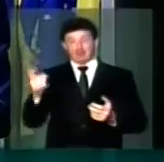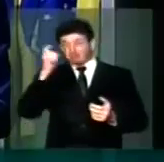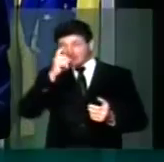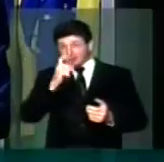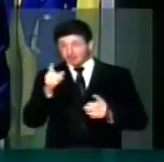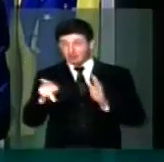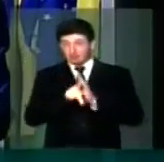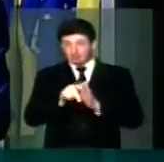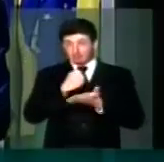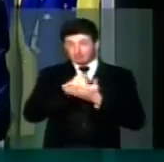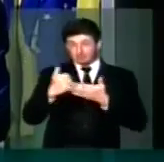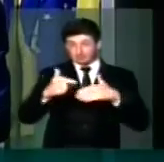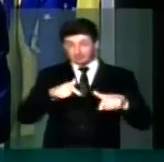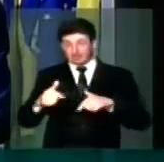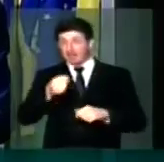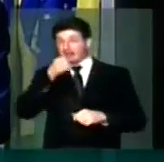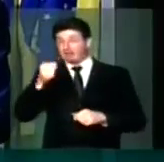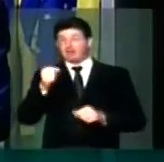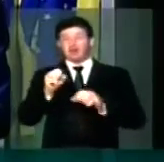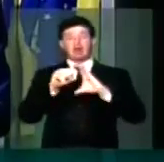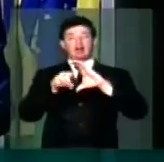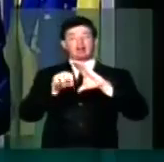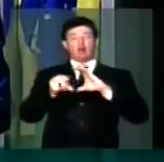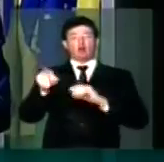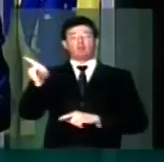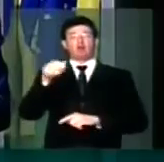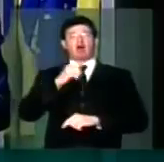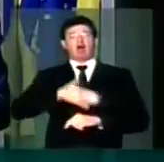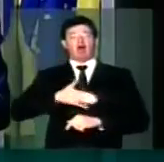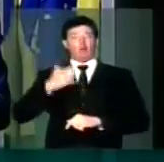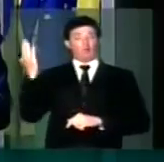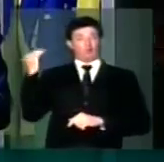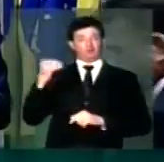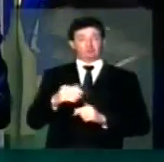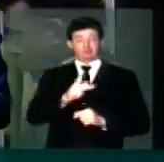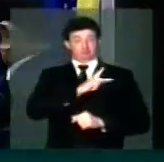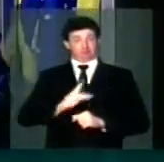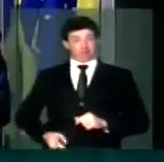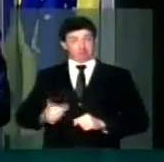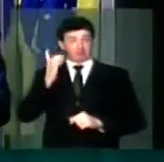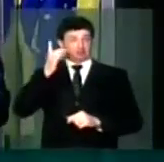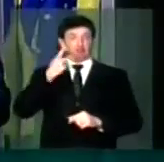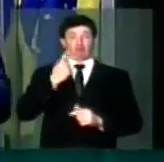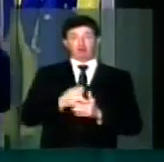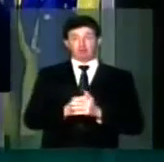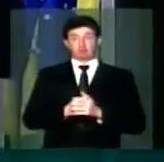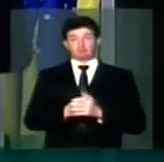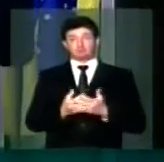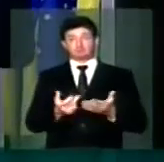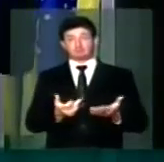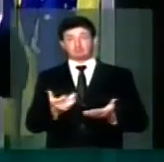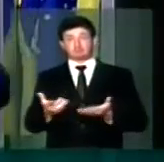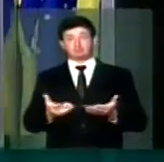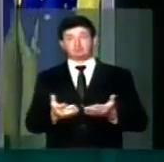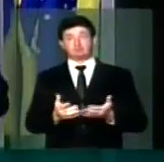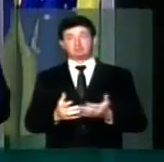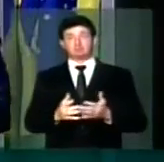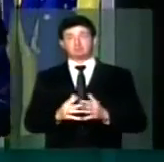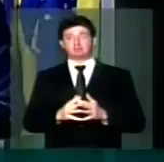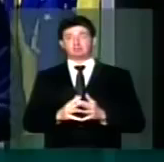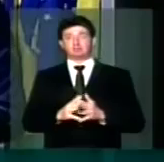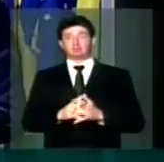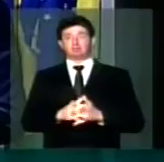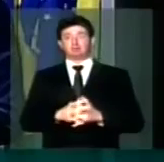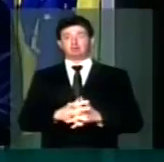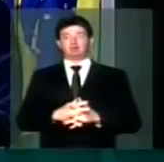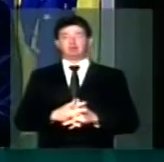emprego. Em entrevista na Rede Globo em agosto, a presidente afirma: enfrentamos a crise sem